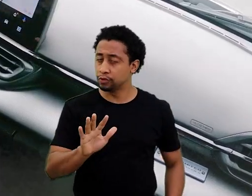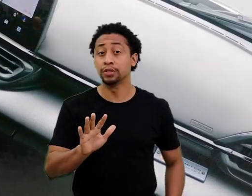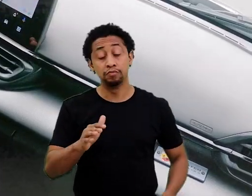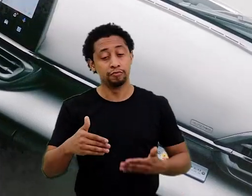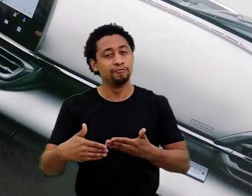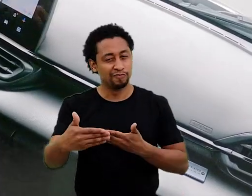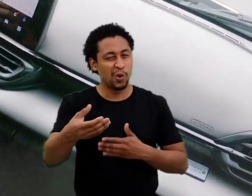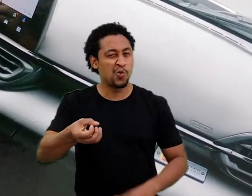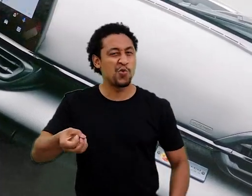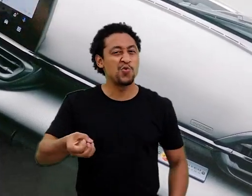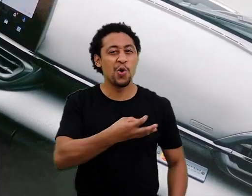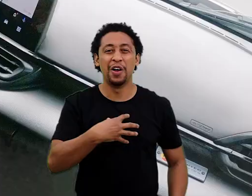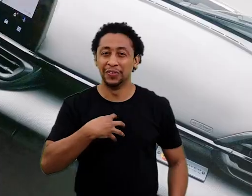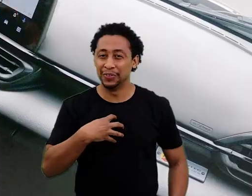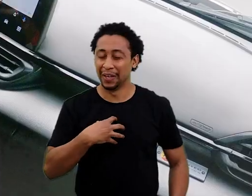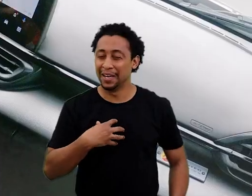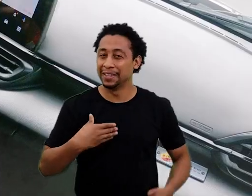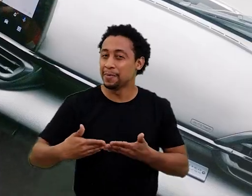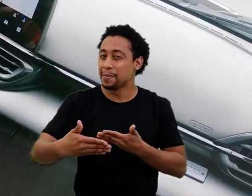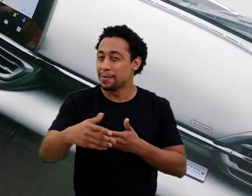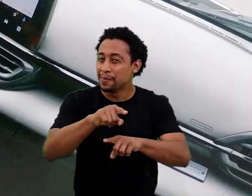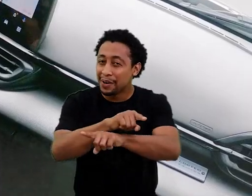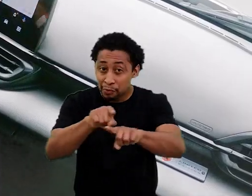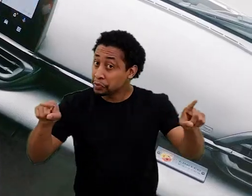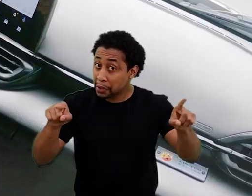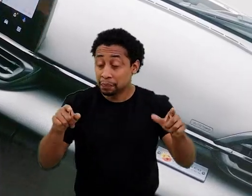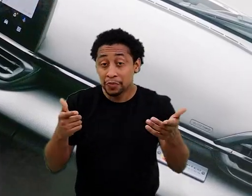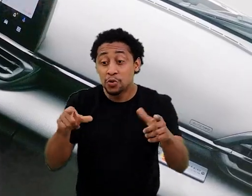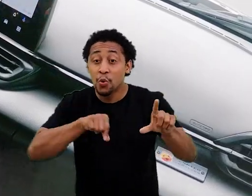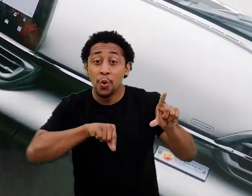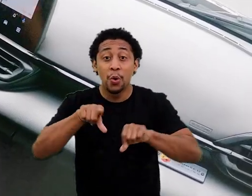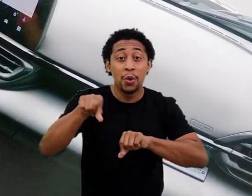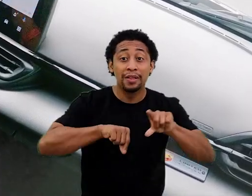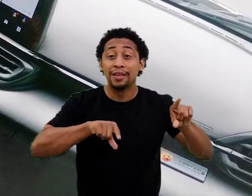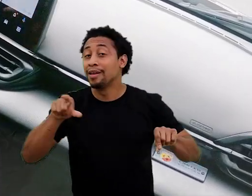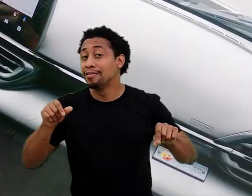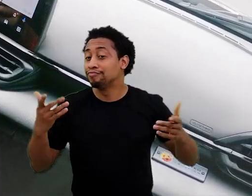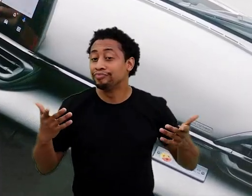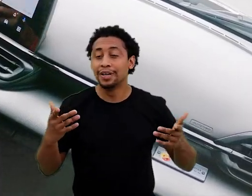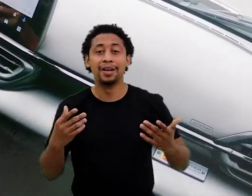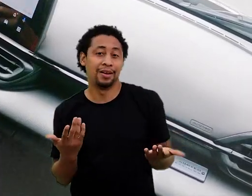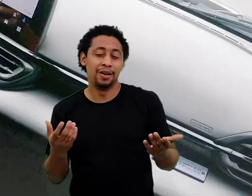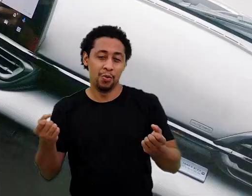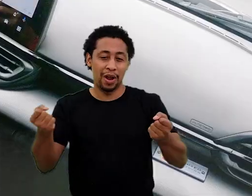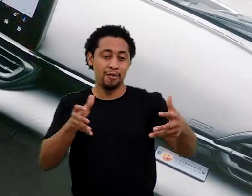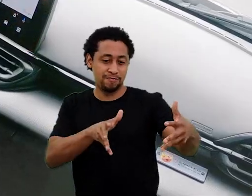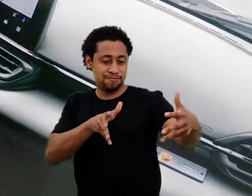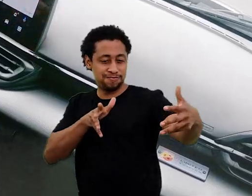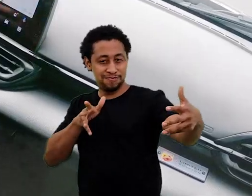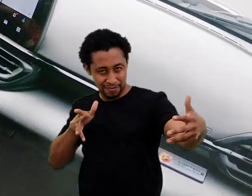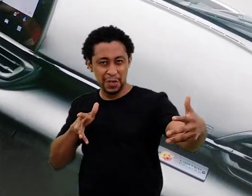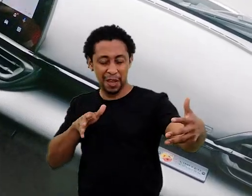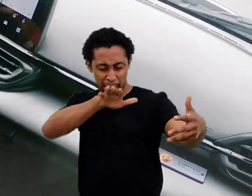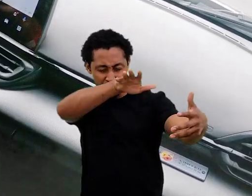justamente com uma carta nova, vamos dizer assim, nesse cardápio aí para o consumidor, né? Essa questão de você trazer essa carroceria mais,